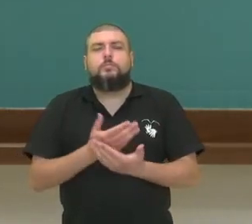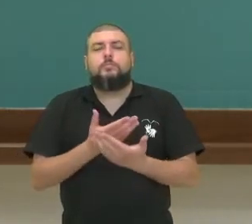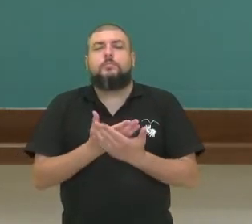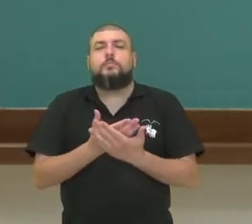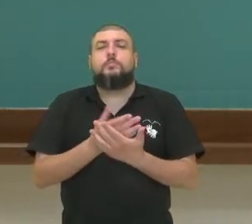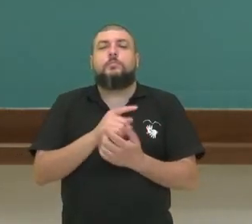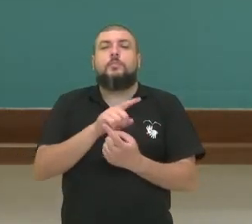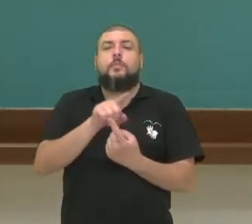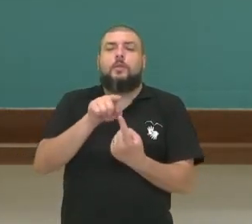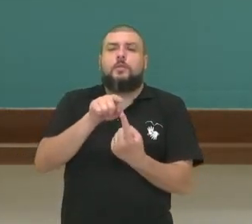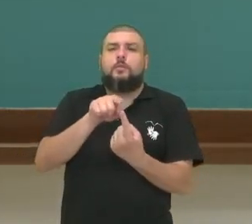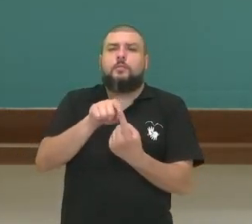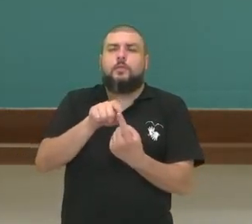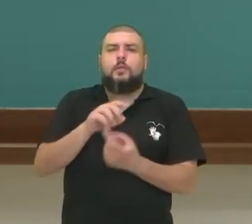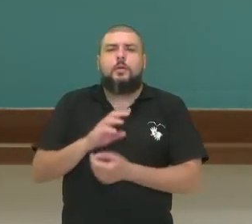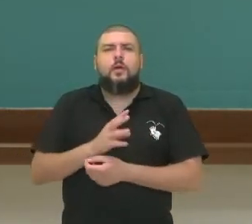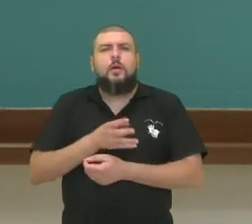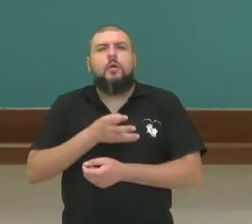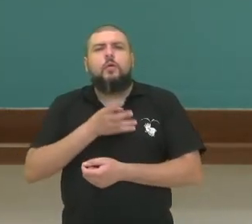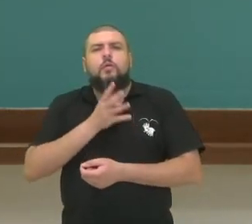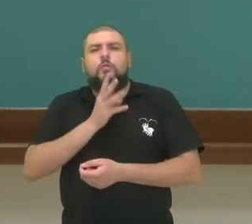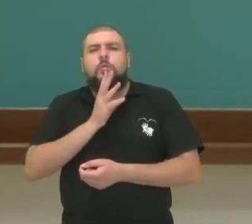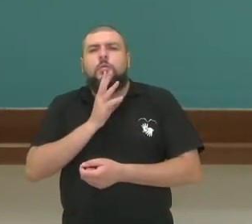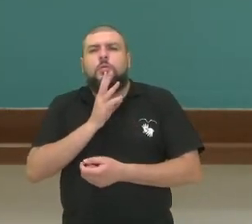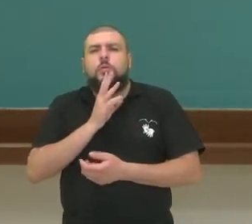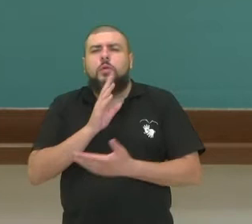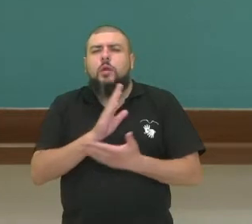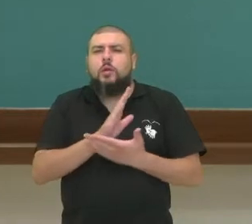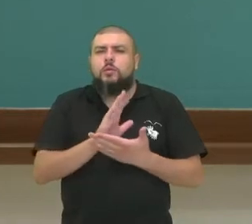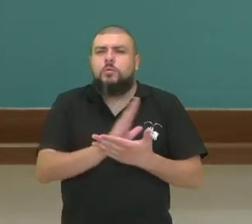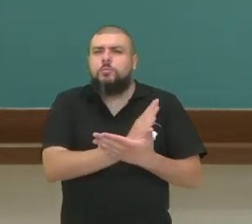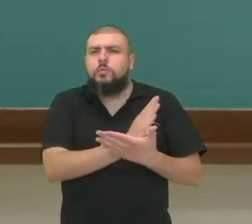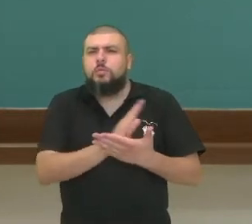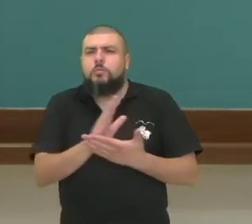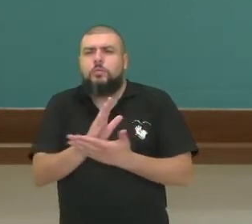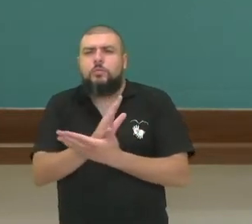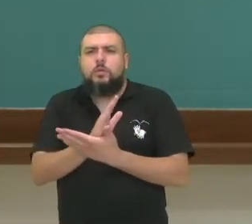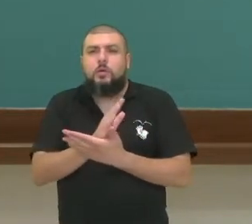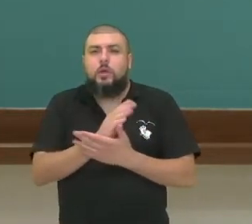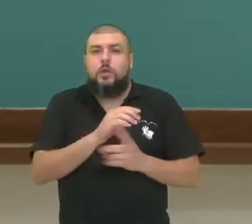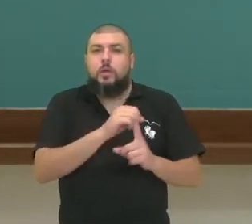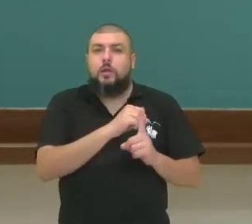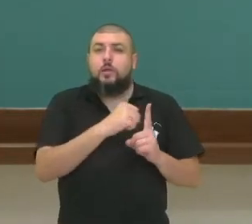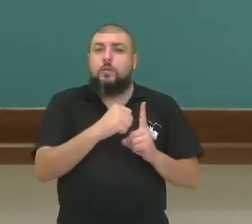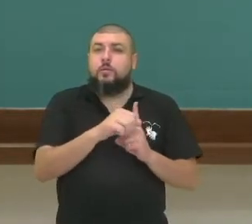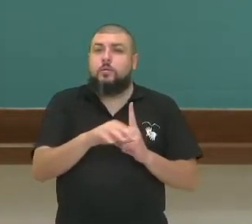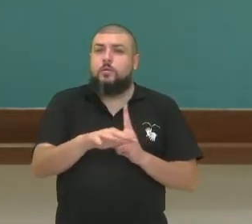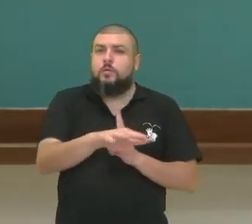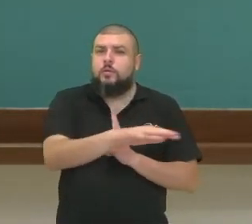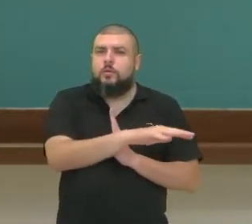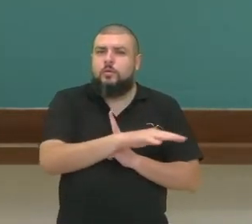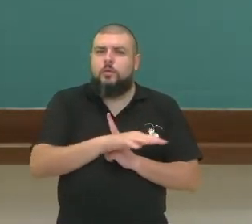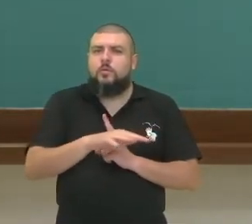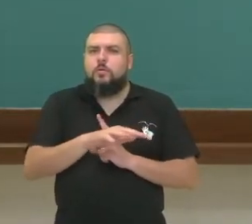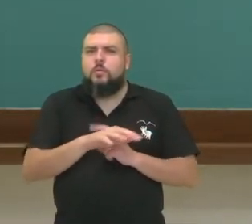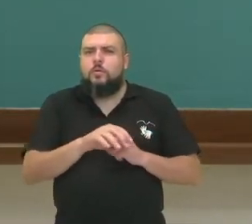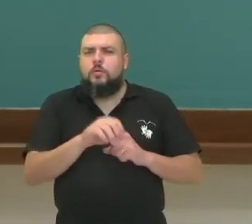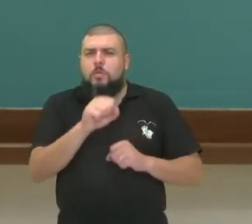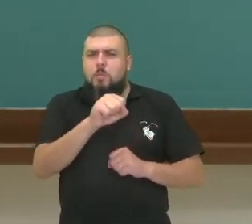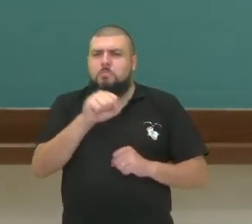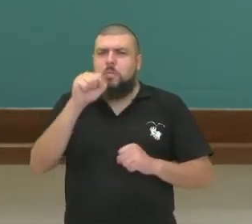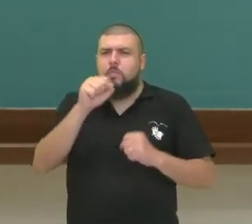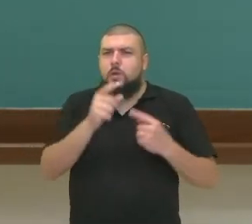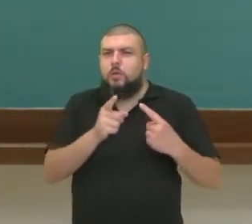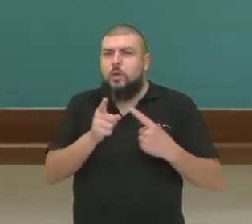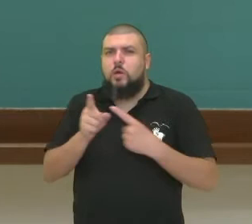hoje? Conhecer as diferentes formas de resistência usada pela sociedade civil contra o regime militar. Então, como que eles